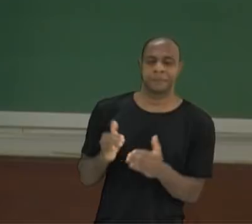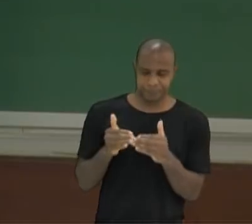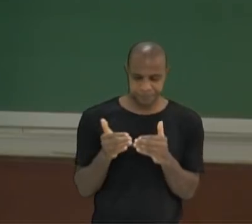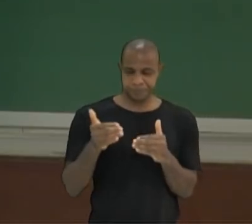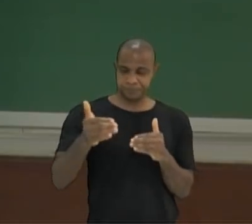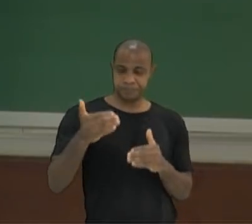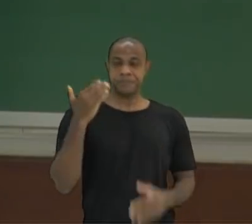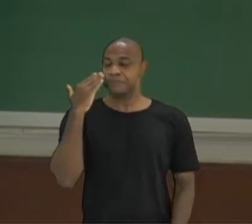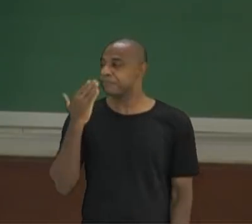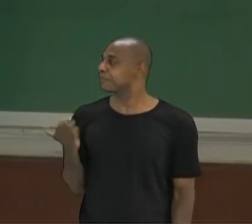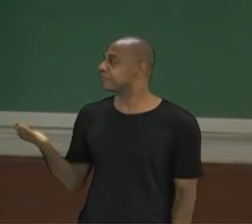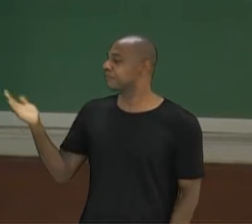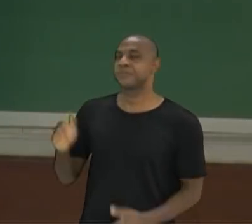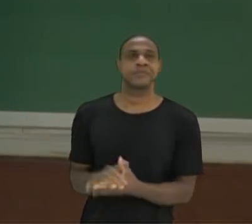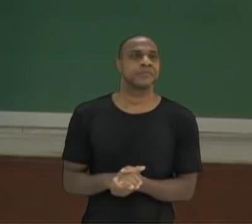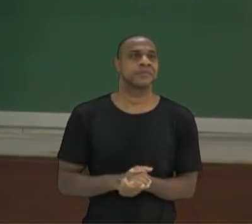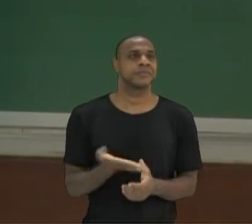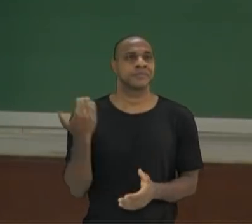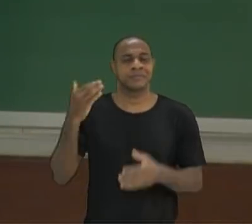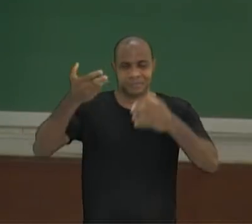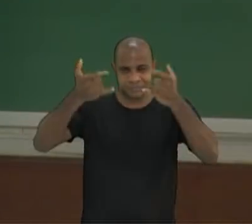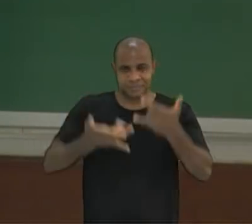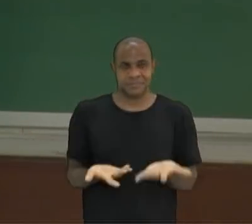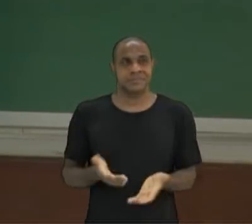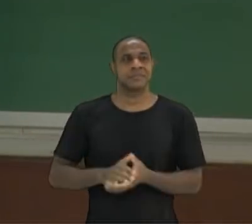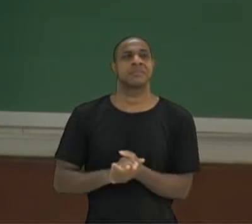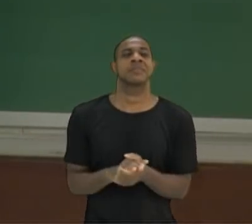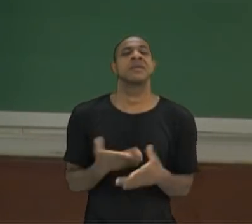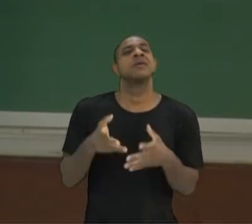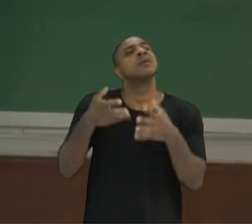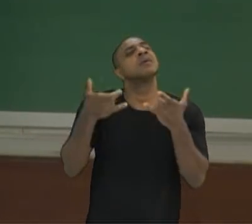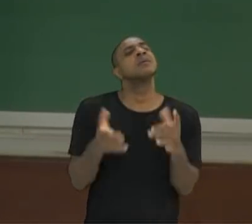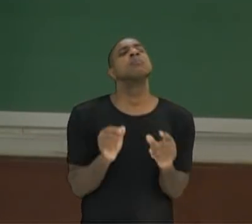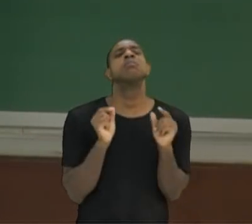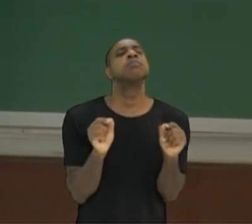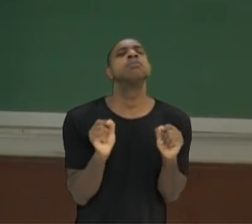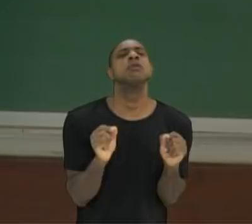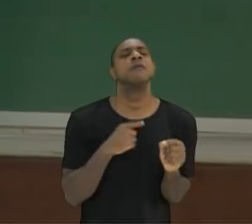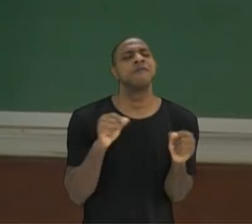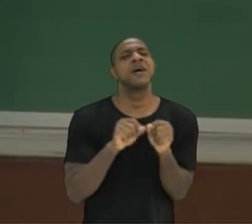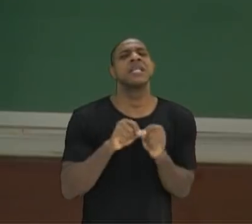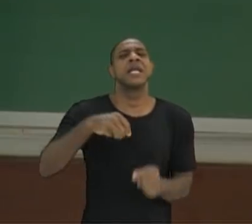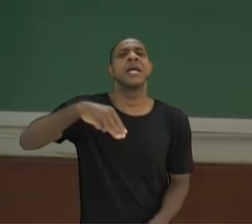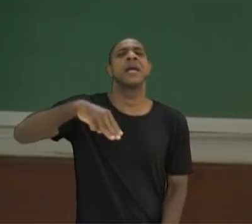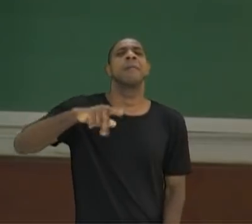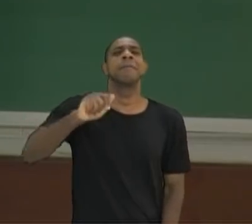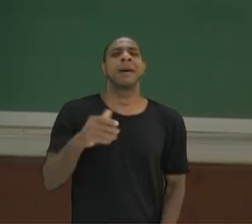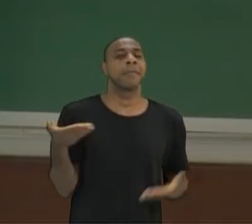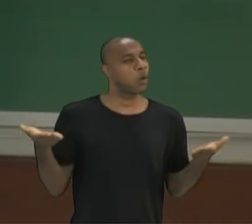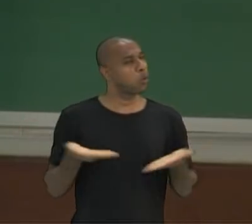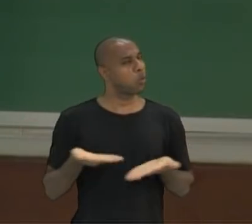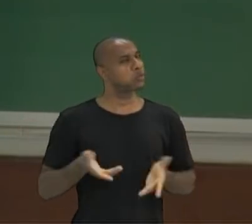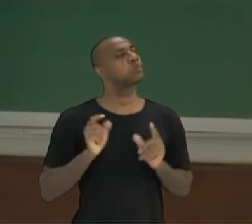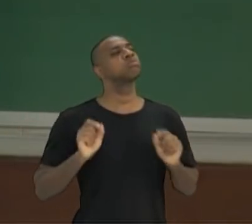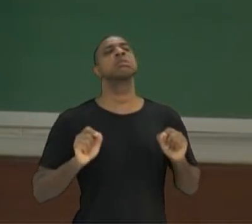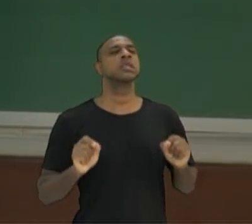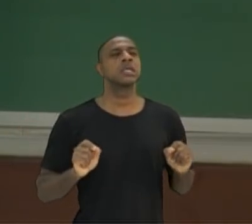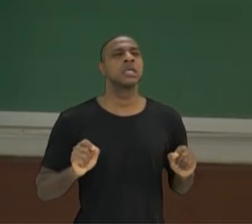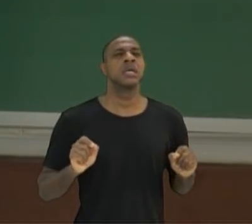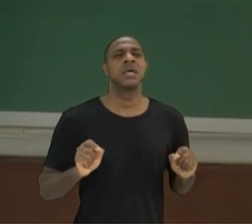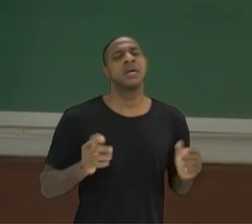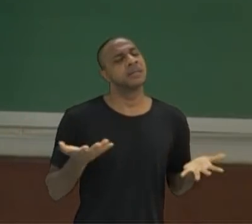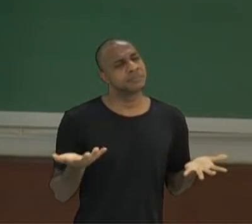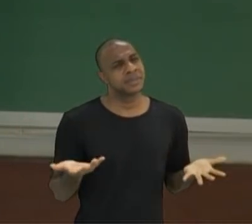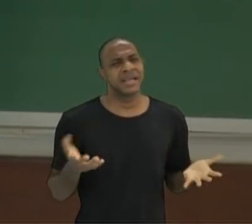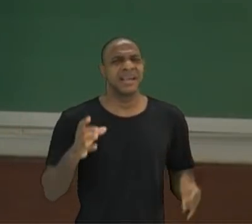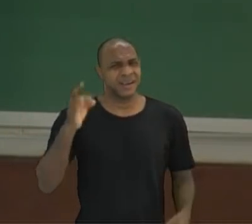pouquinho, nós vamos então ao que eu comentei agora há pouco, quando eu disse para vocês que produzir mapas hoje é um pouco